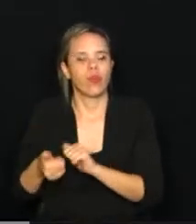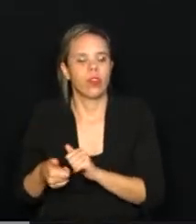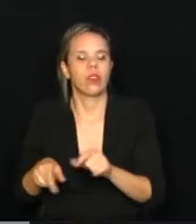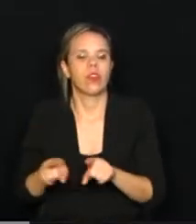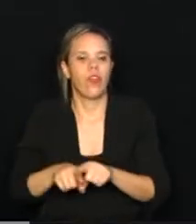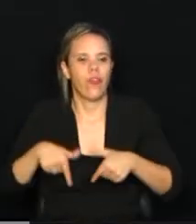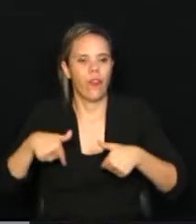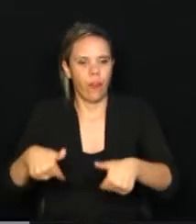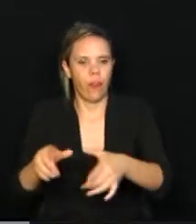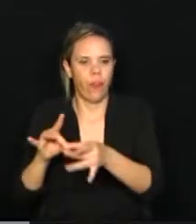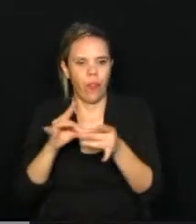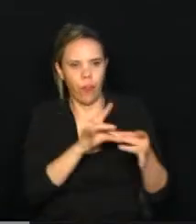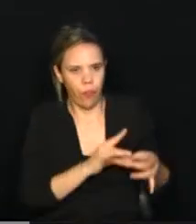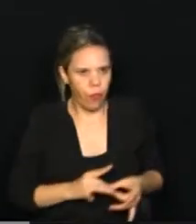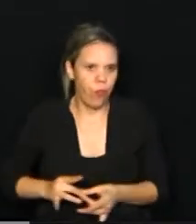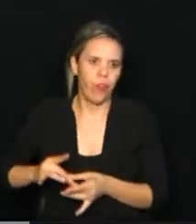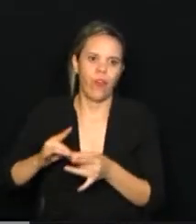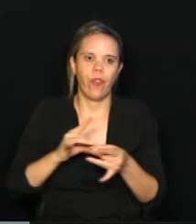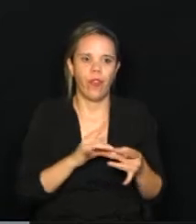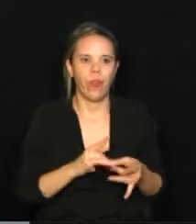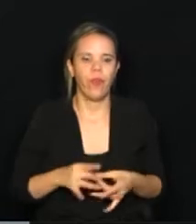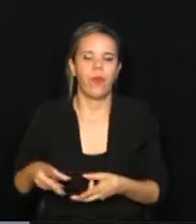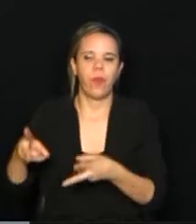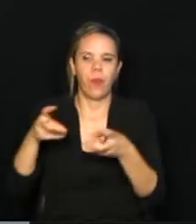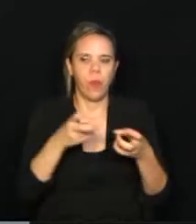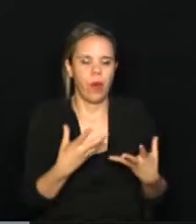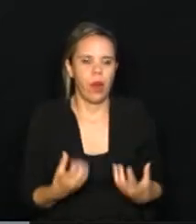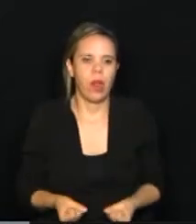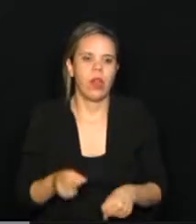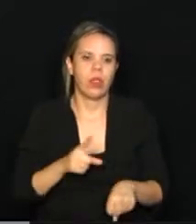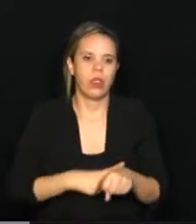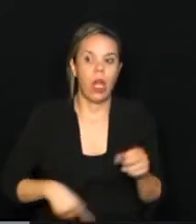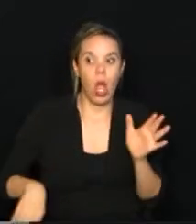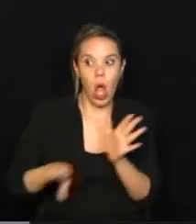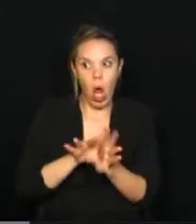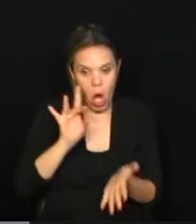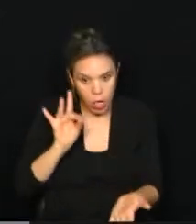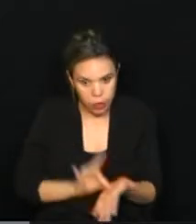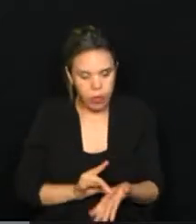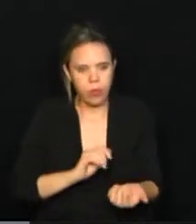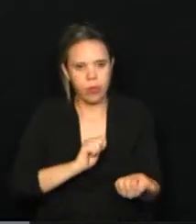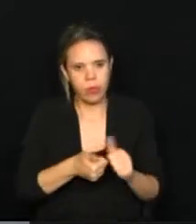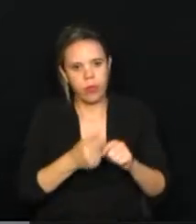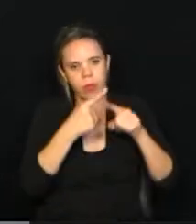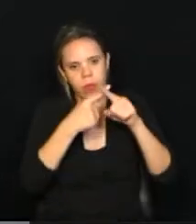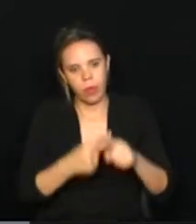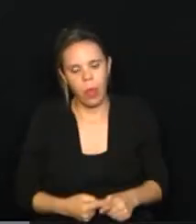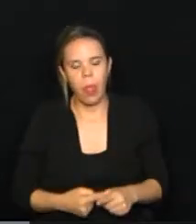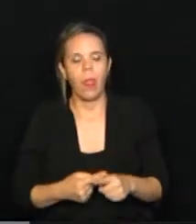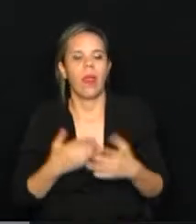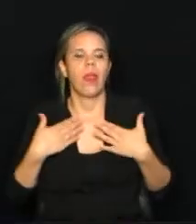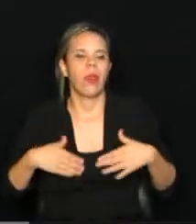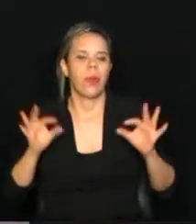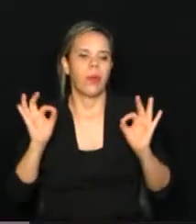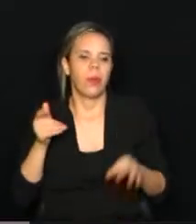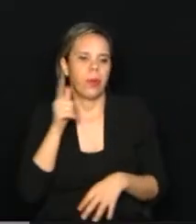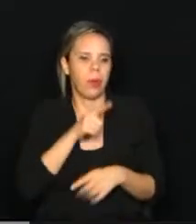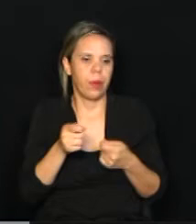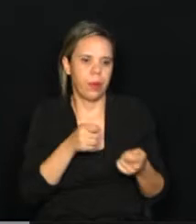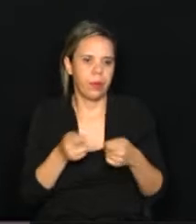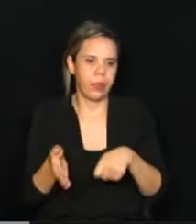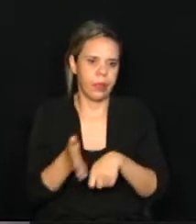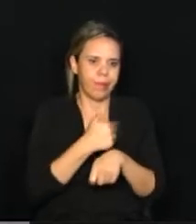a evolução, leitura, tudo isso, para quando chegar no jogo ser mais tranquilo possível, porque daí você já fez aquilo